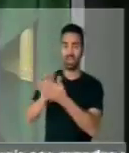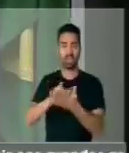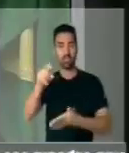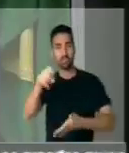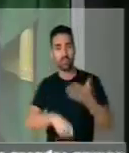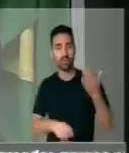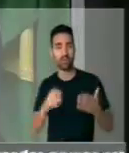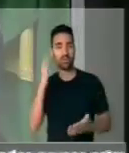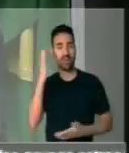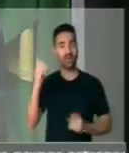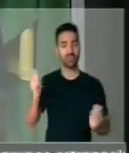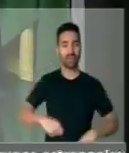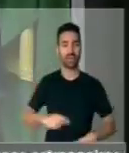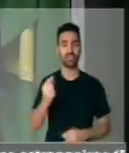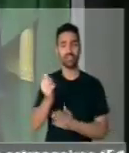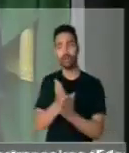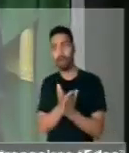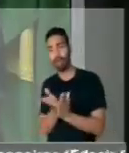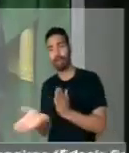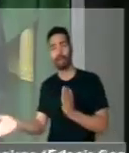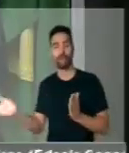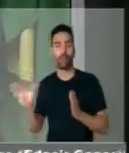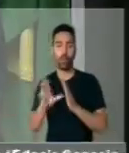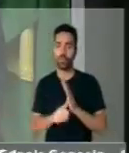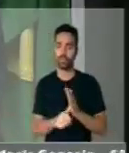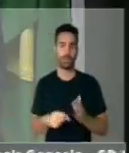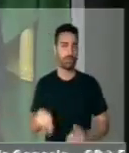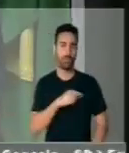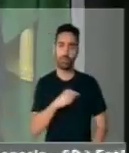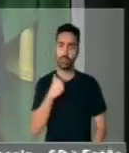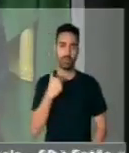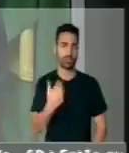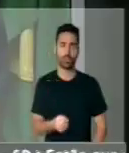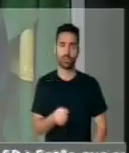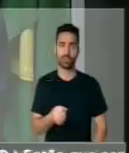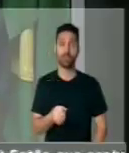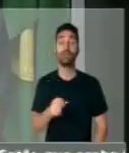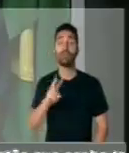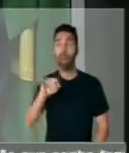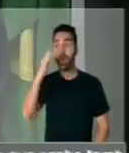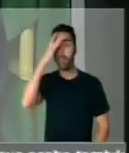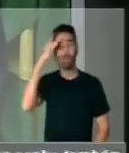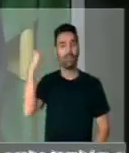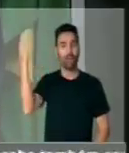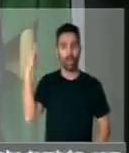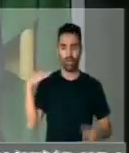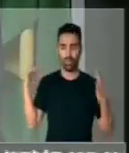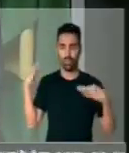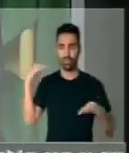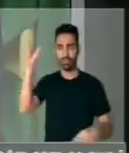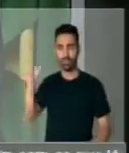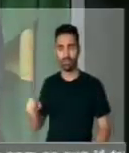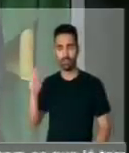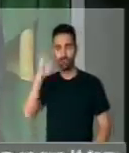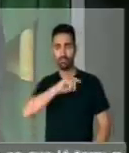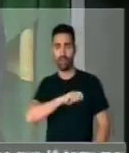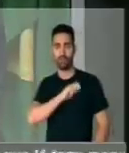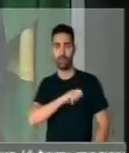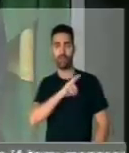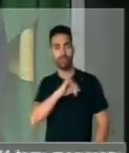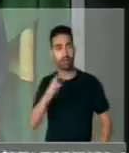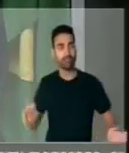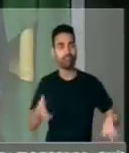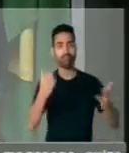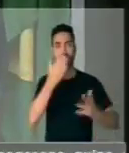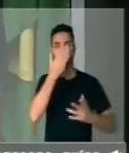a corrupção, que é inadmissível. Atrairá turistas mal intencionados, o que fomentará a prostituição,